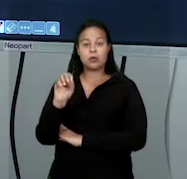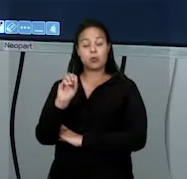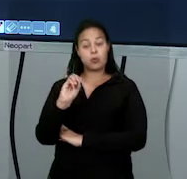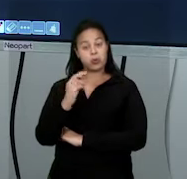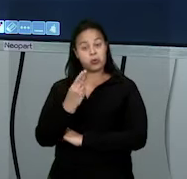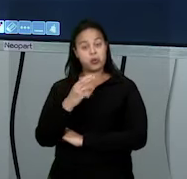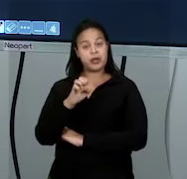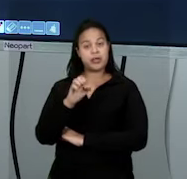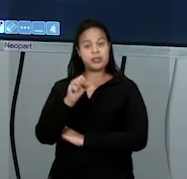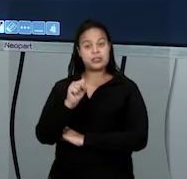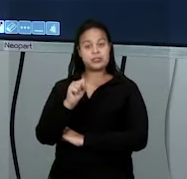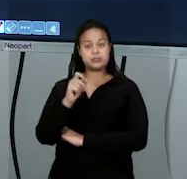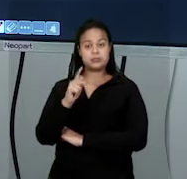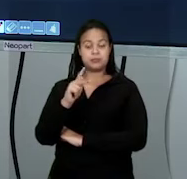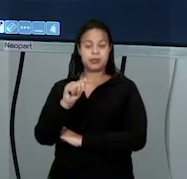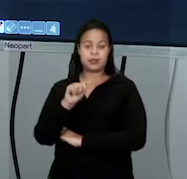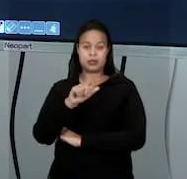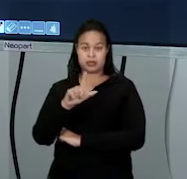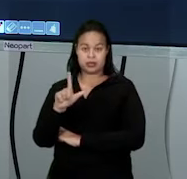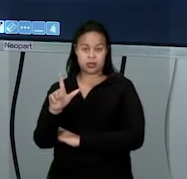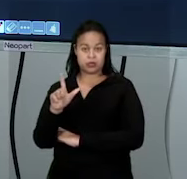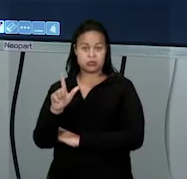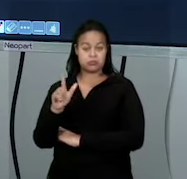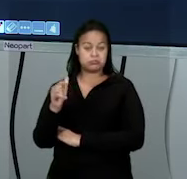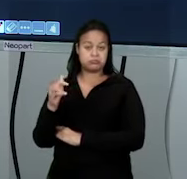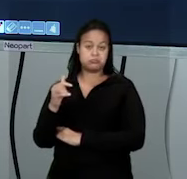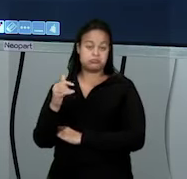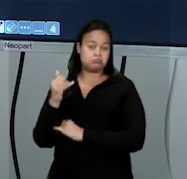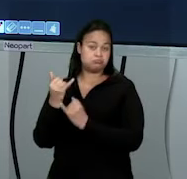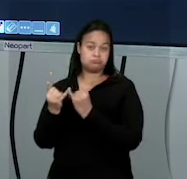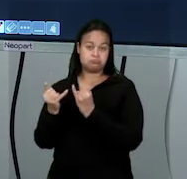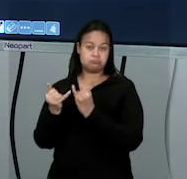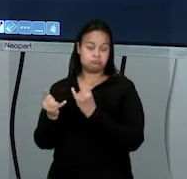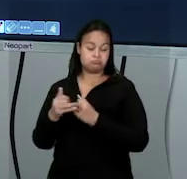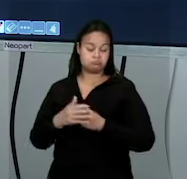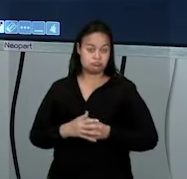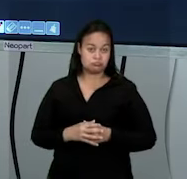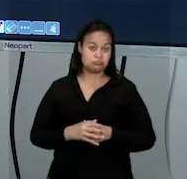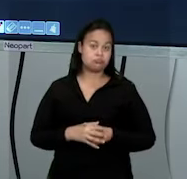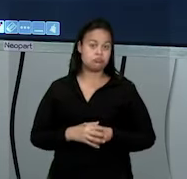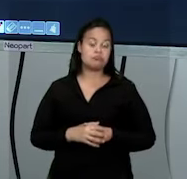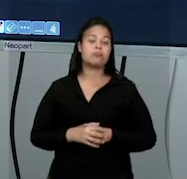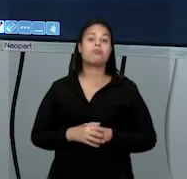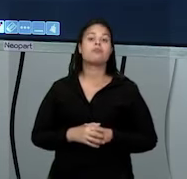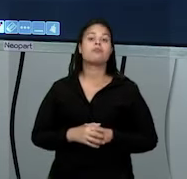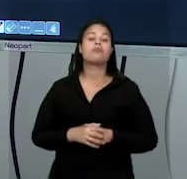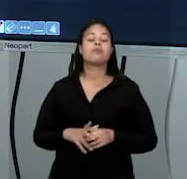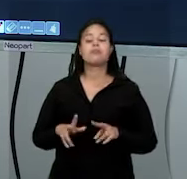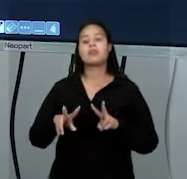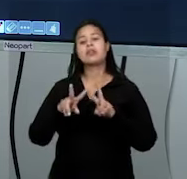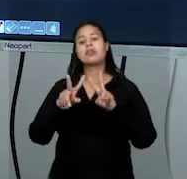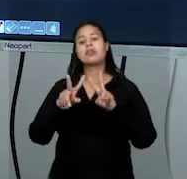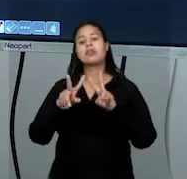são sinônimos medula espinhal e espinal. Sendo que o termo espinhal, ele é mais